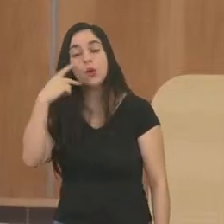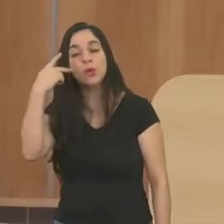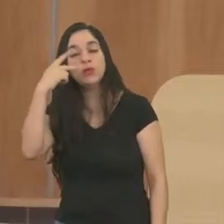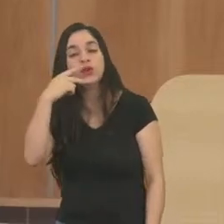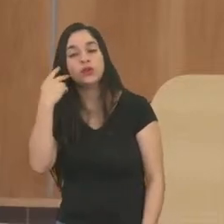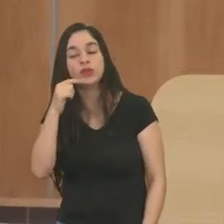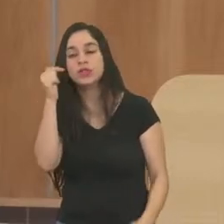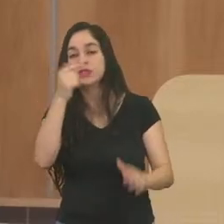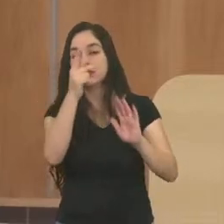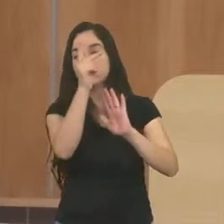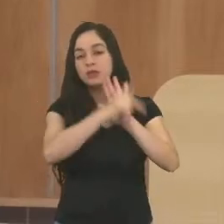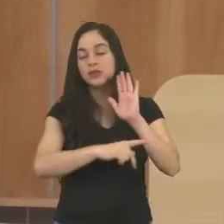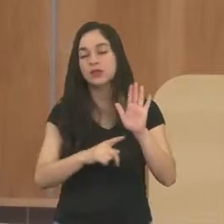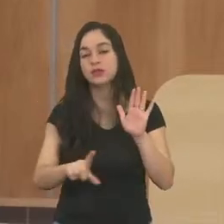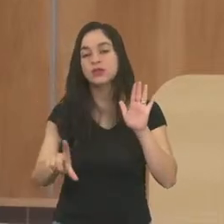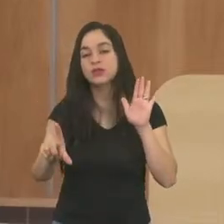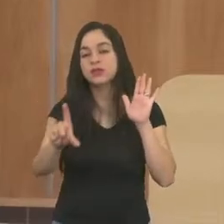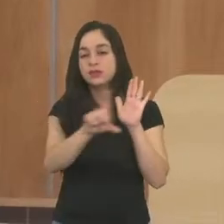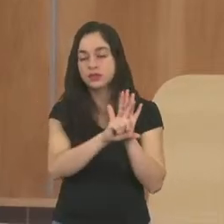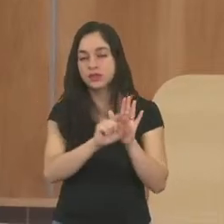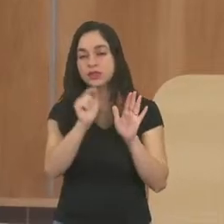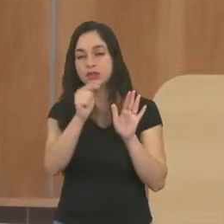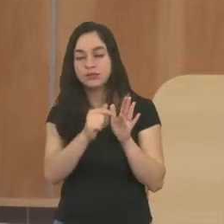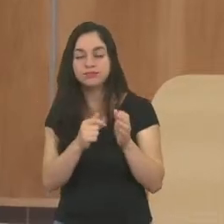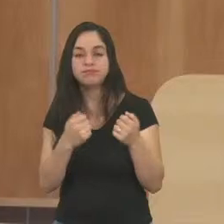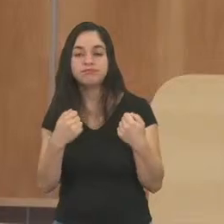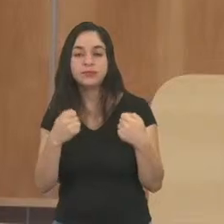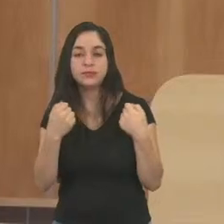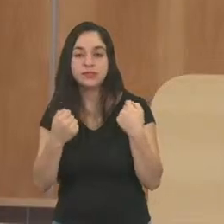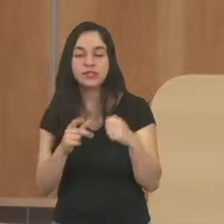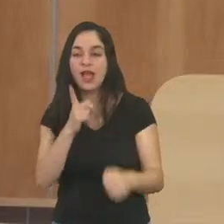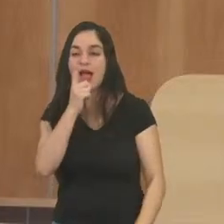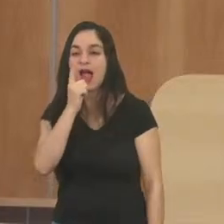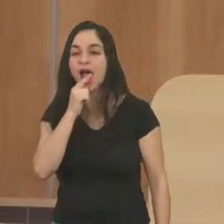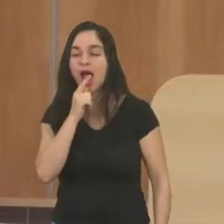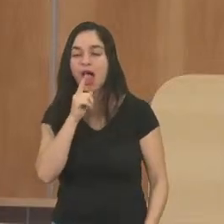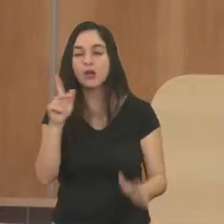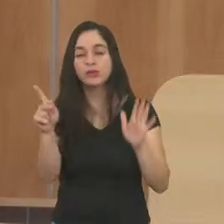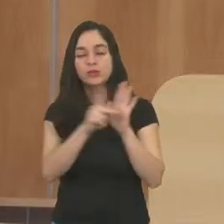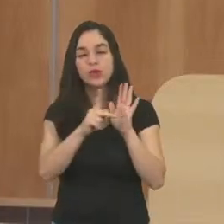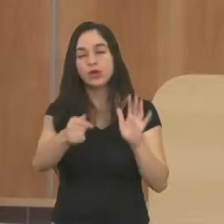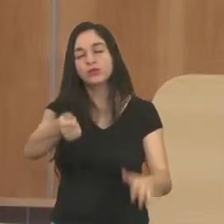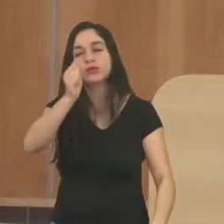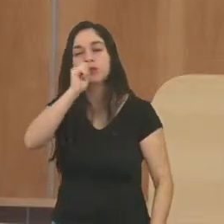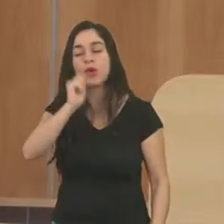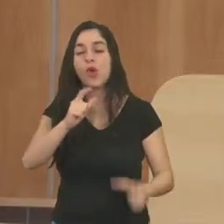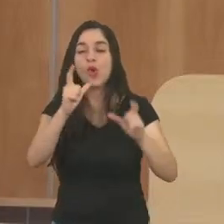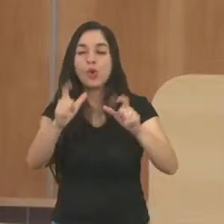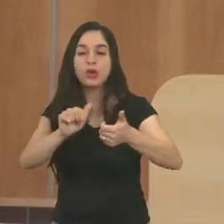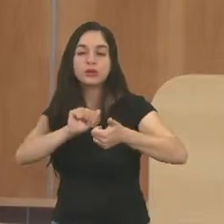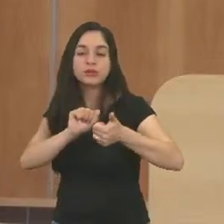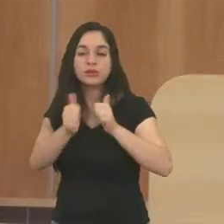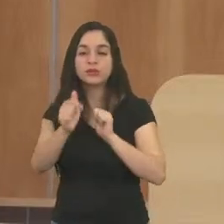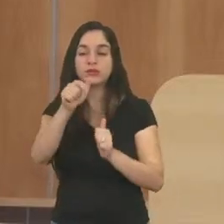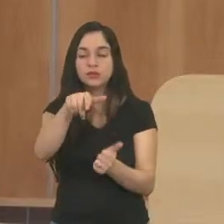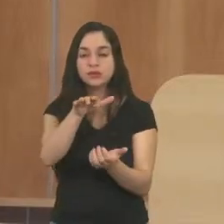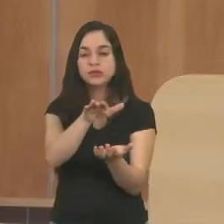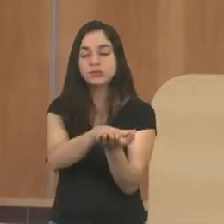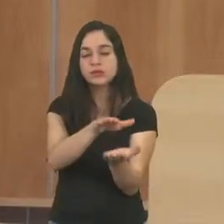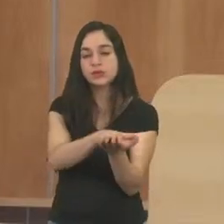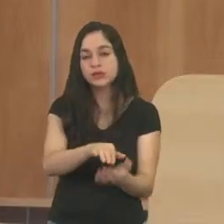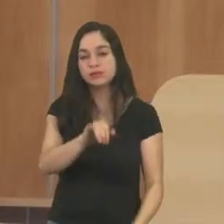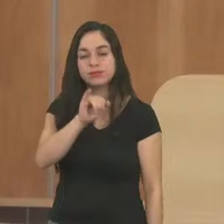visa garantir o acesso à água potável, gratuito em campos esportivos de uso público do município